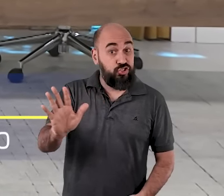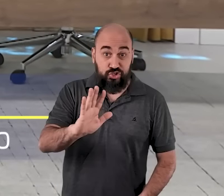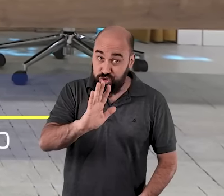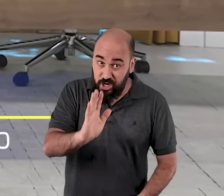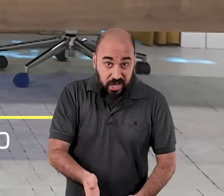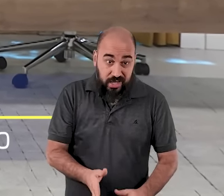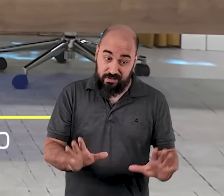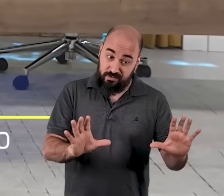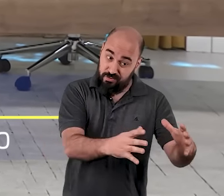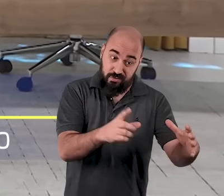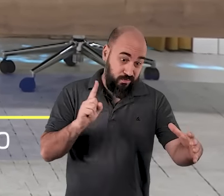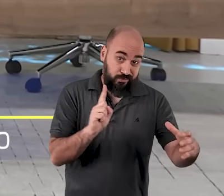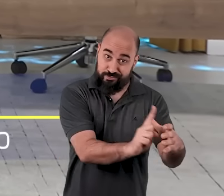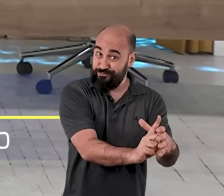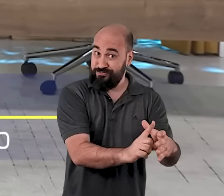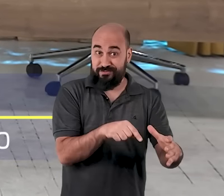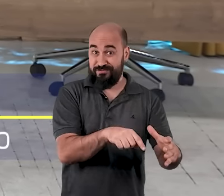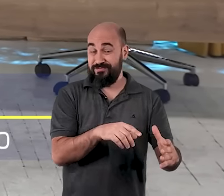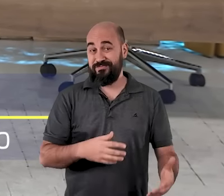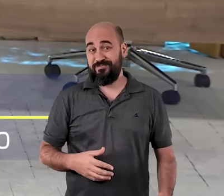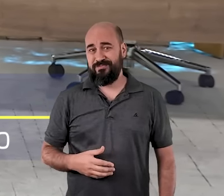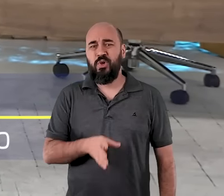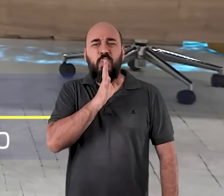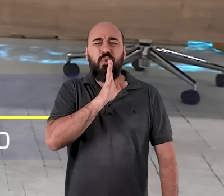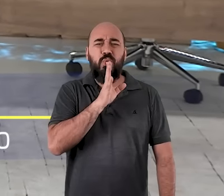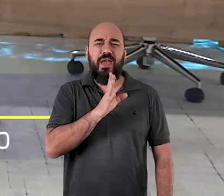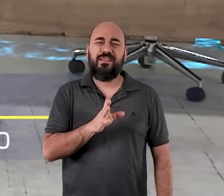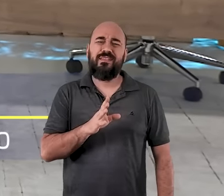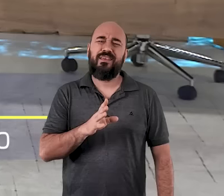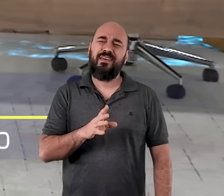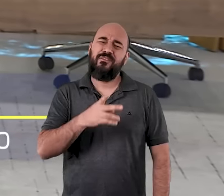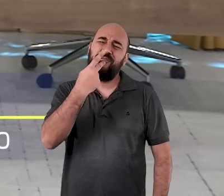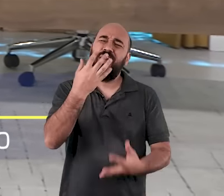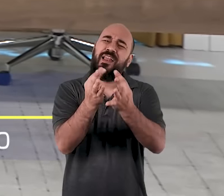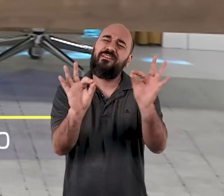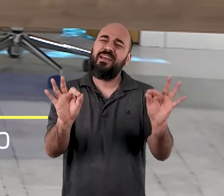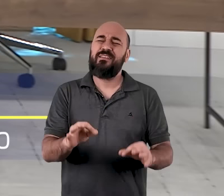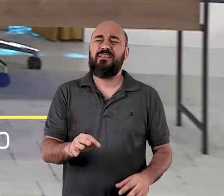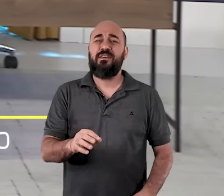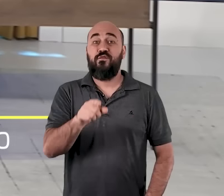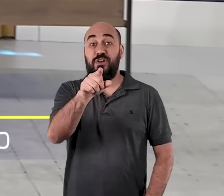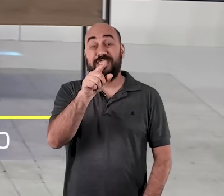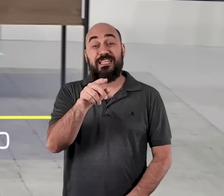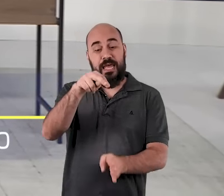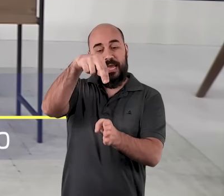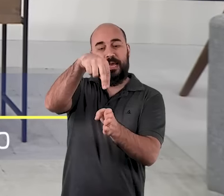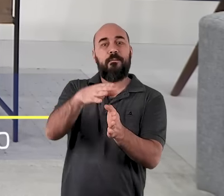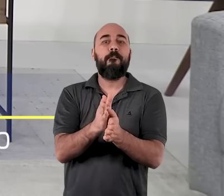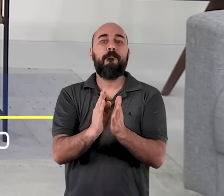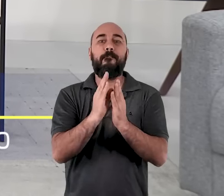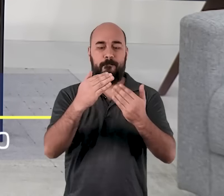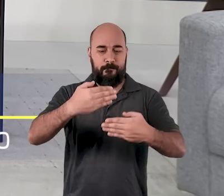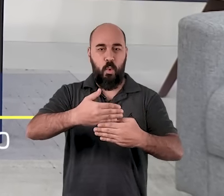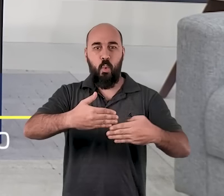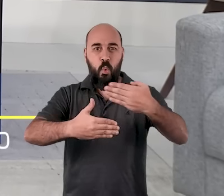ficar em cima do muro. Você já ouviu essa expressão, não é? Ficar em cima do muro, ter uma atitude de